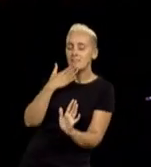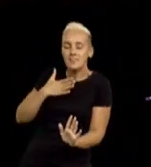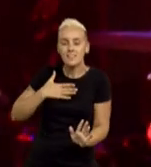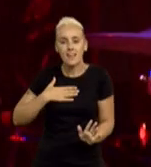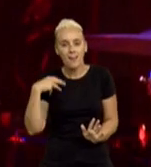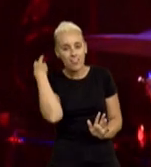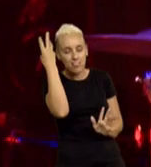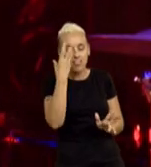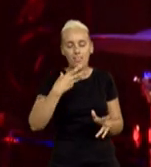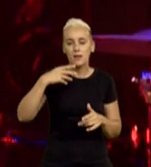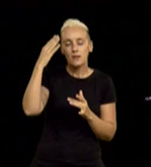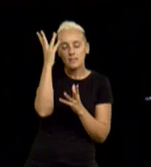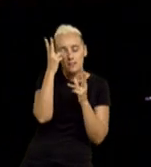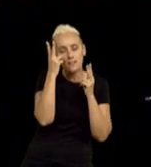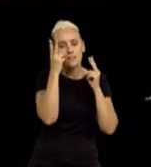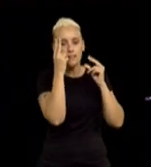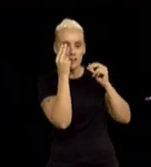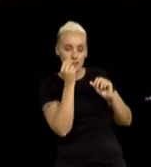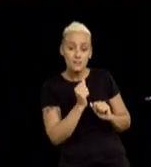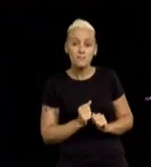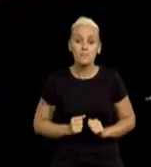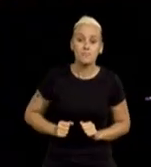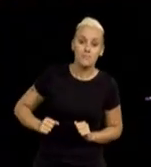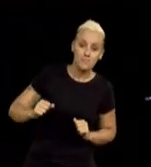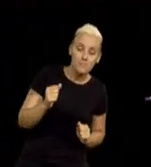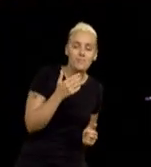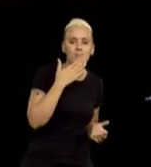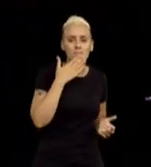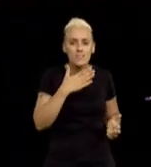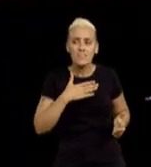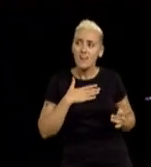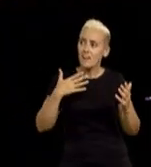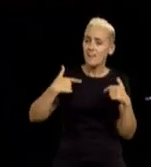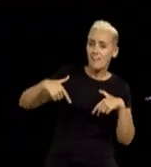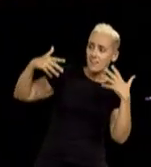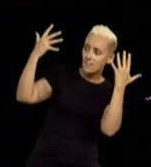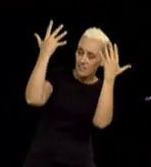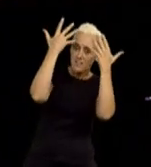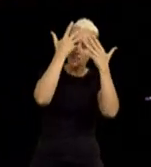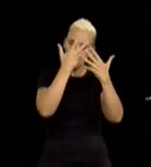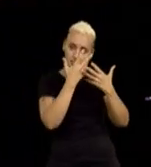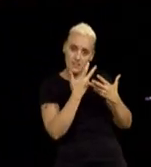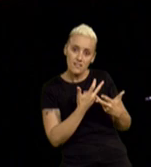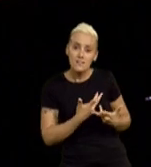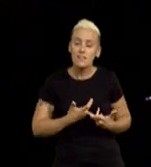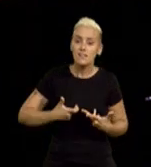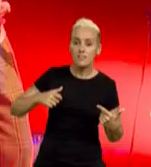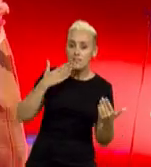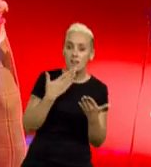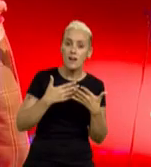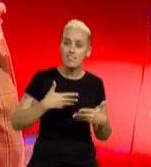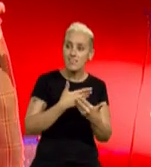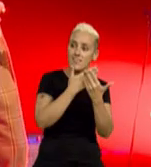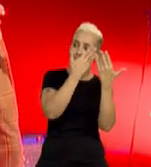away and draws the whiteness of the night and sings the day? Uma que